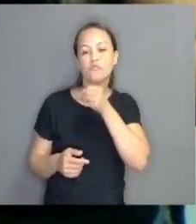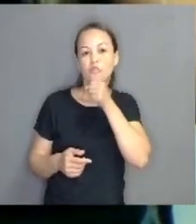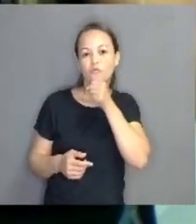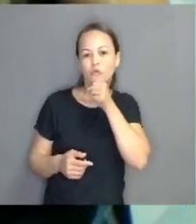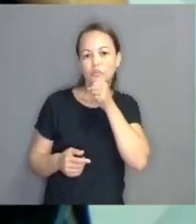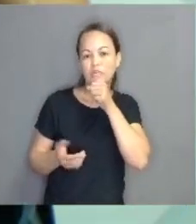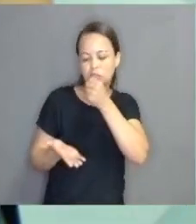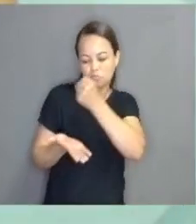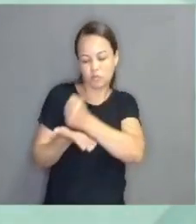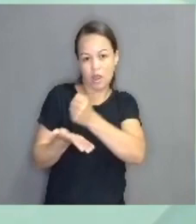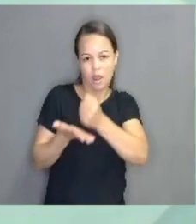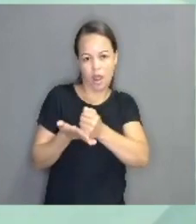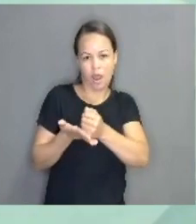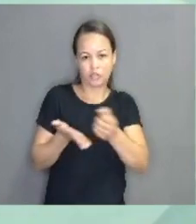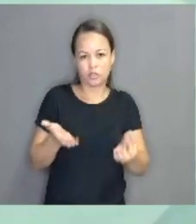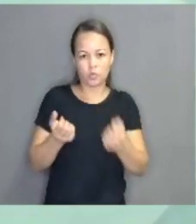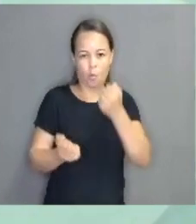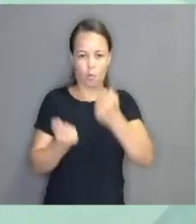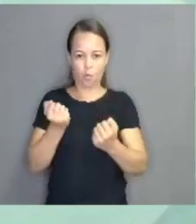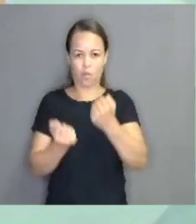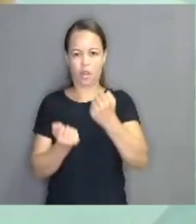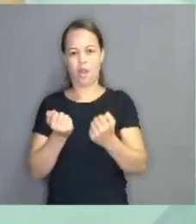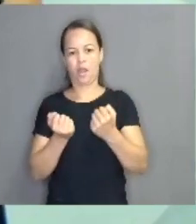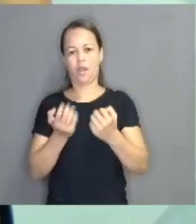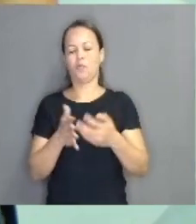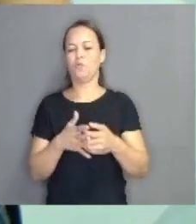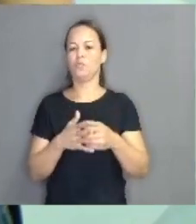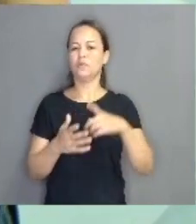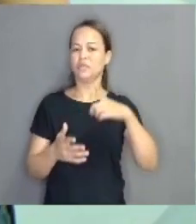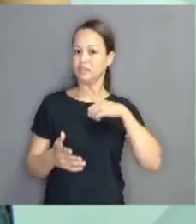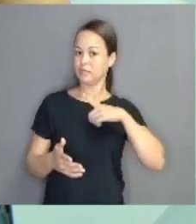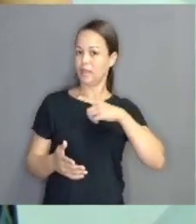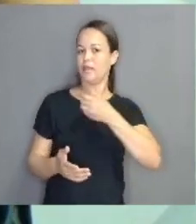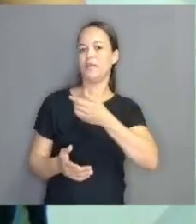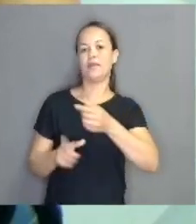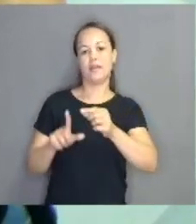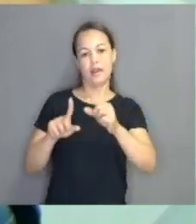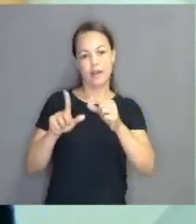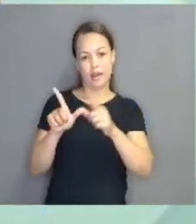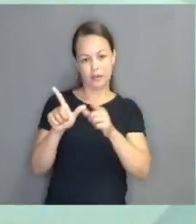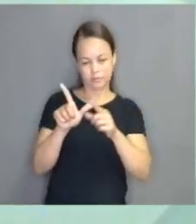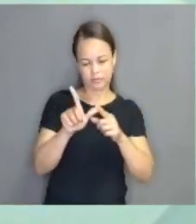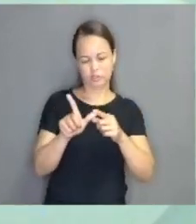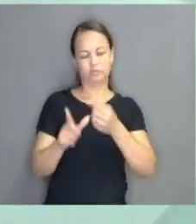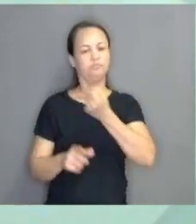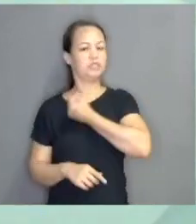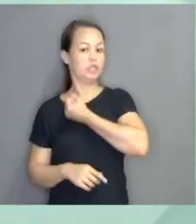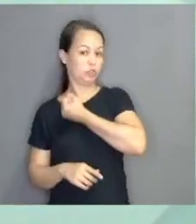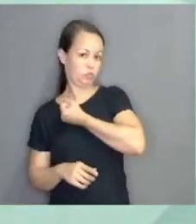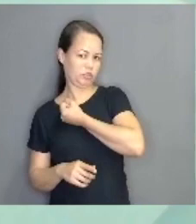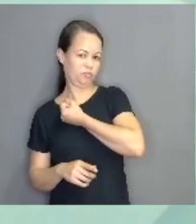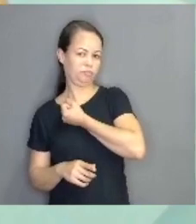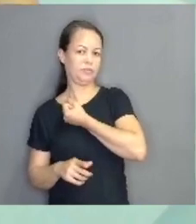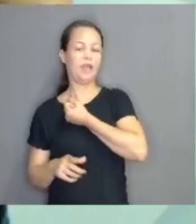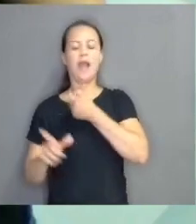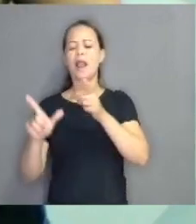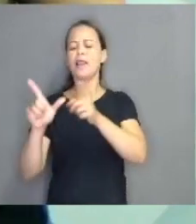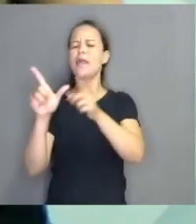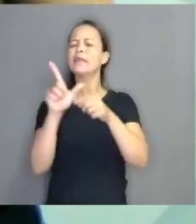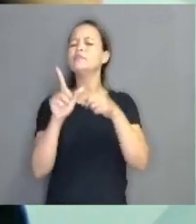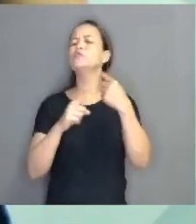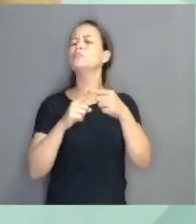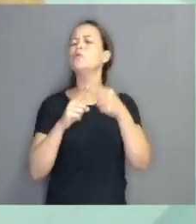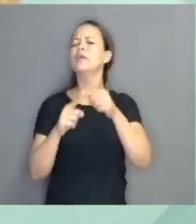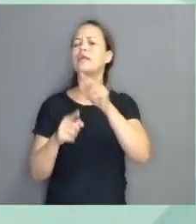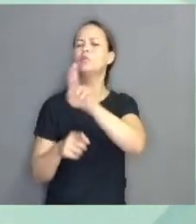habilitação. Nessa carteira de habilitação existem letras e números. Letras porque tem que ter o nome dele. Então, toda vez